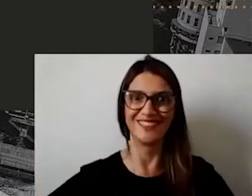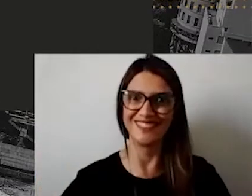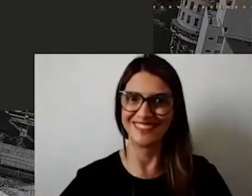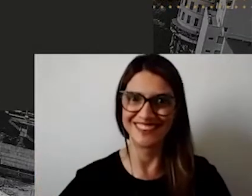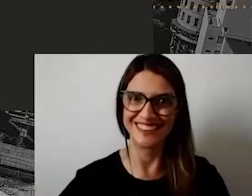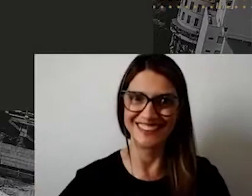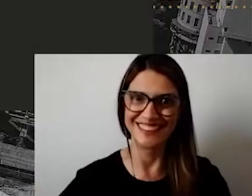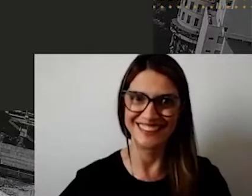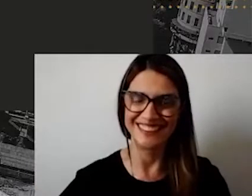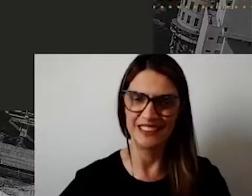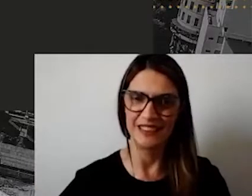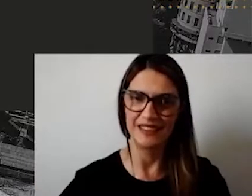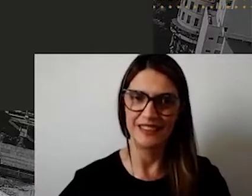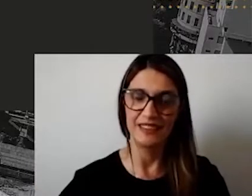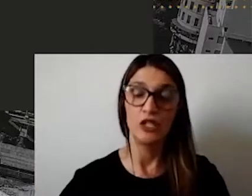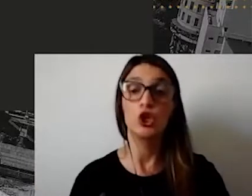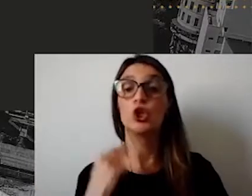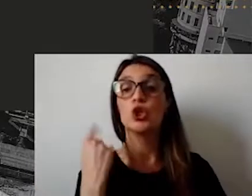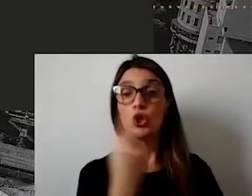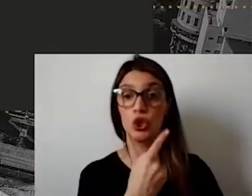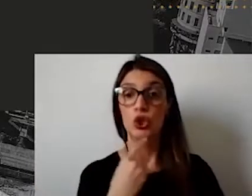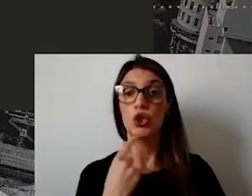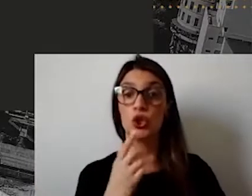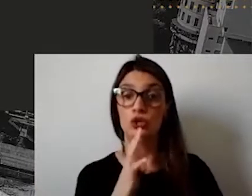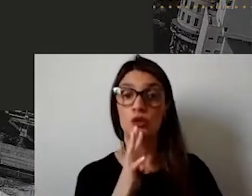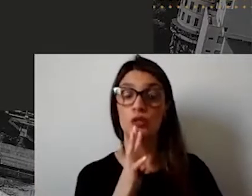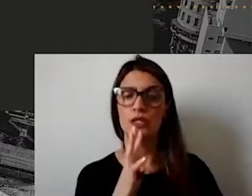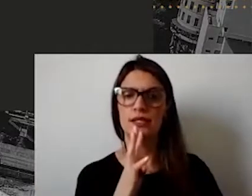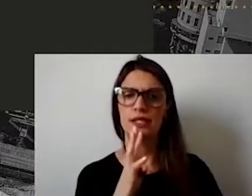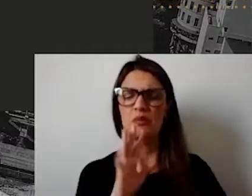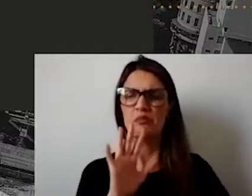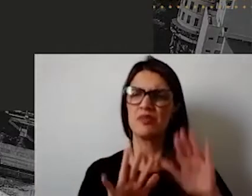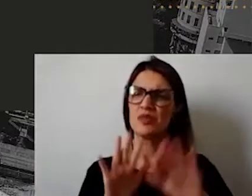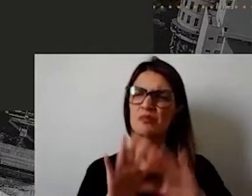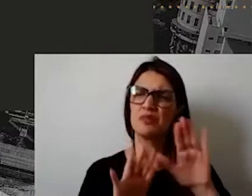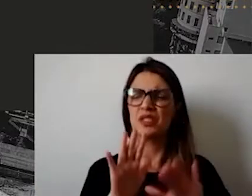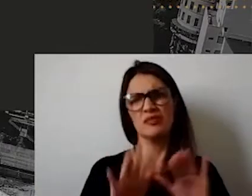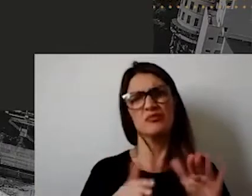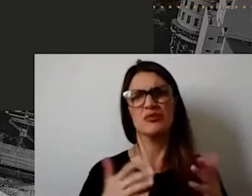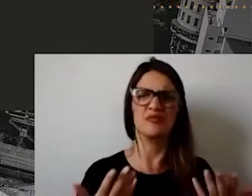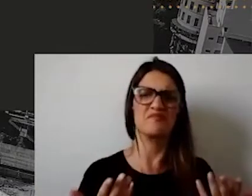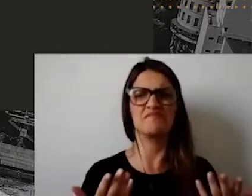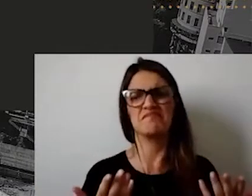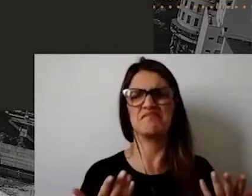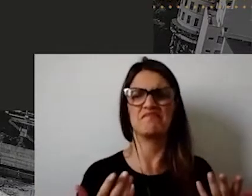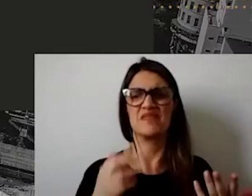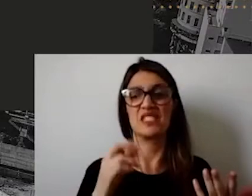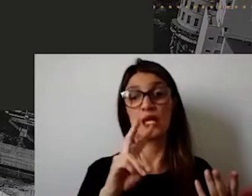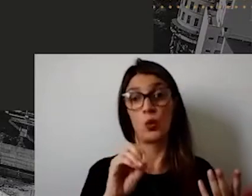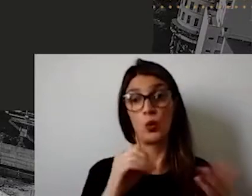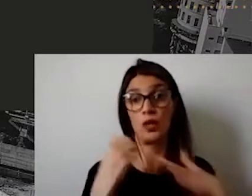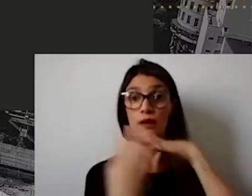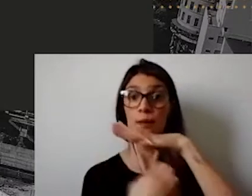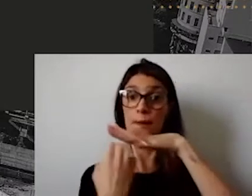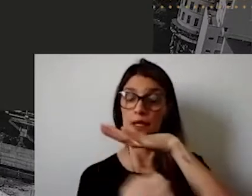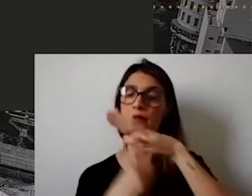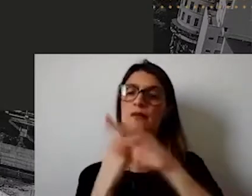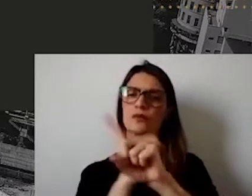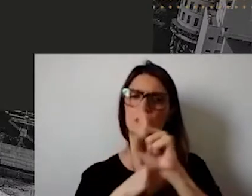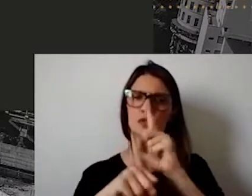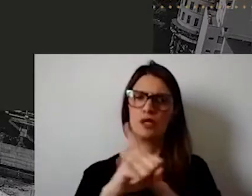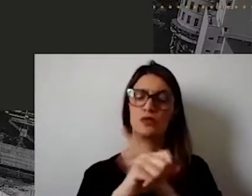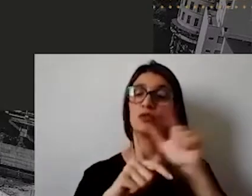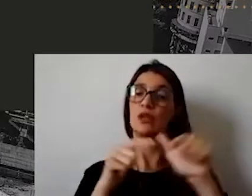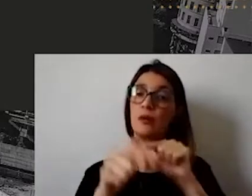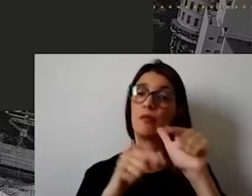Nós conhecemos cerca de 50 organizações da sociedade civil que trabalham nos bairros de